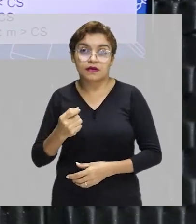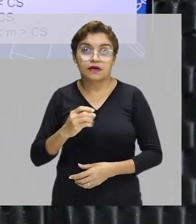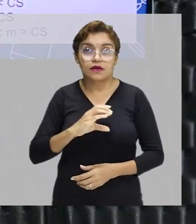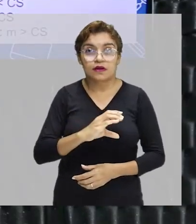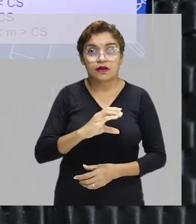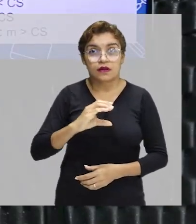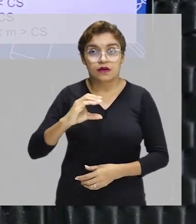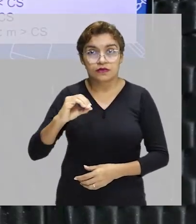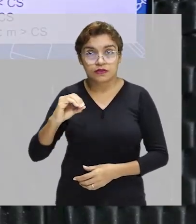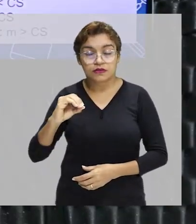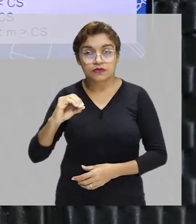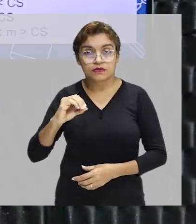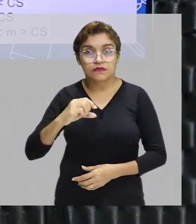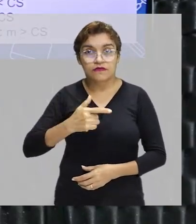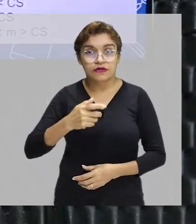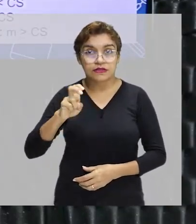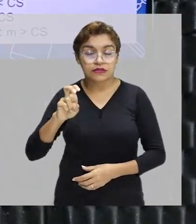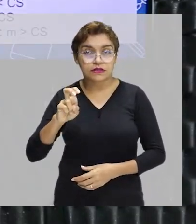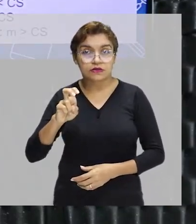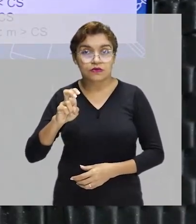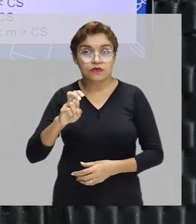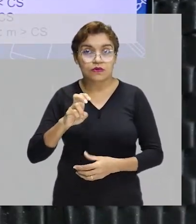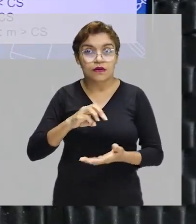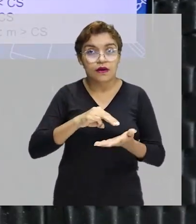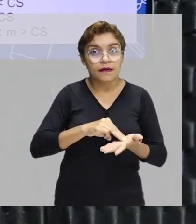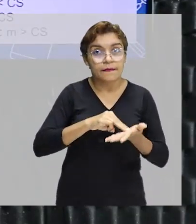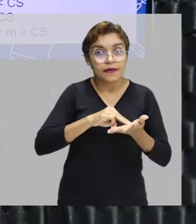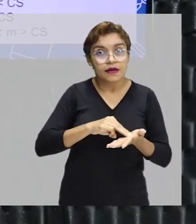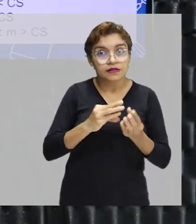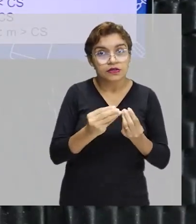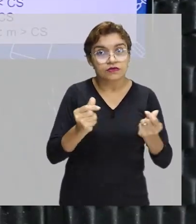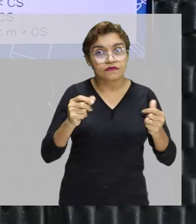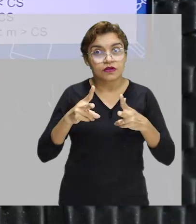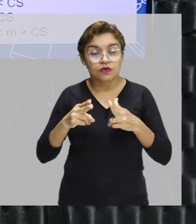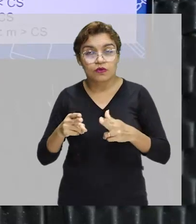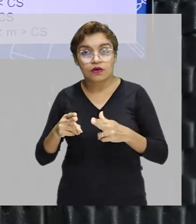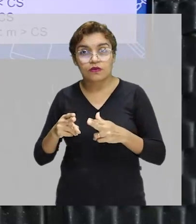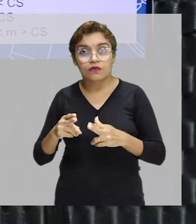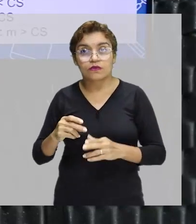quantidade dissolvida, a massa dissolvida é igual ao coeficiente. Solução